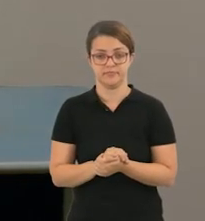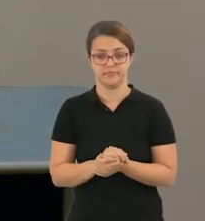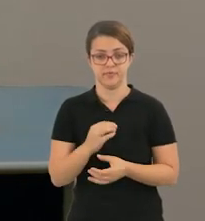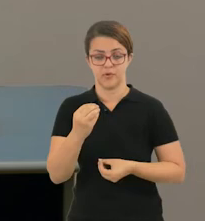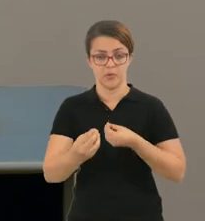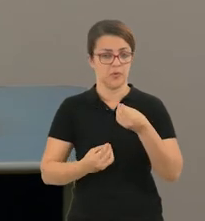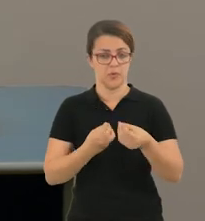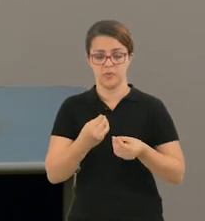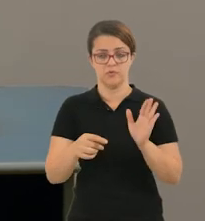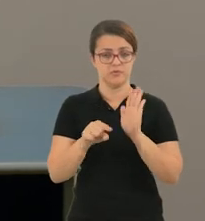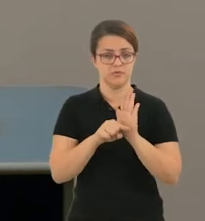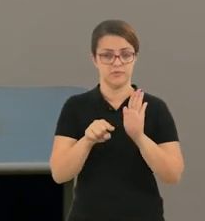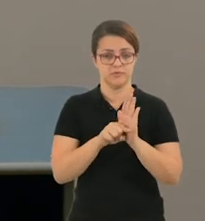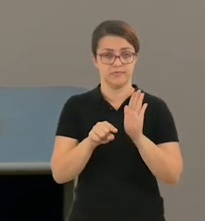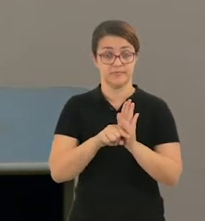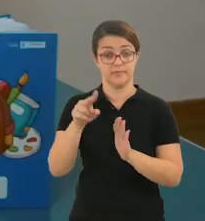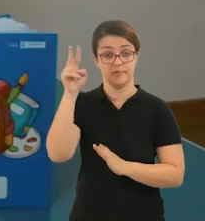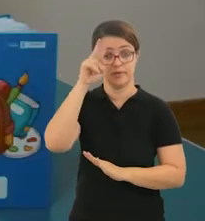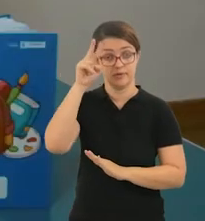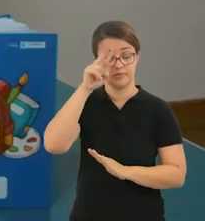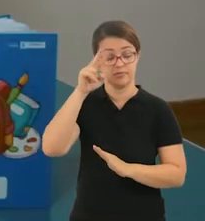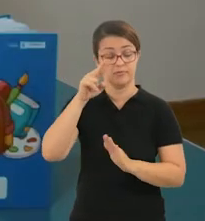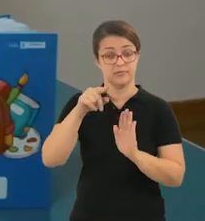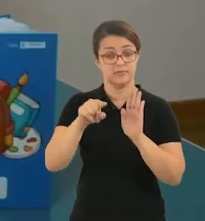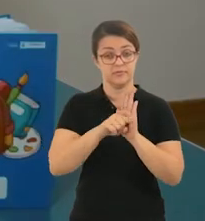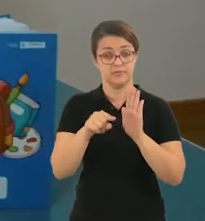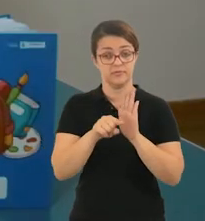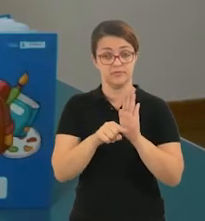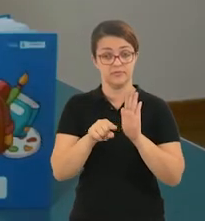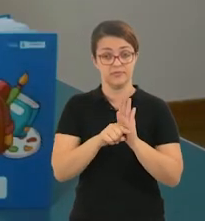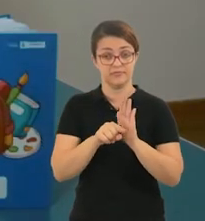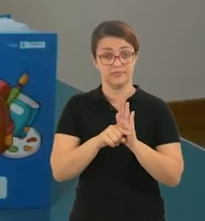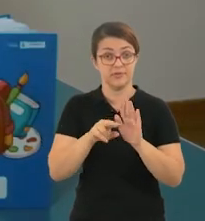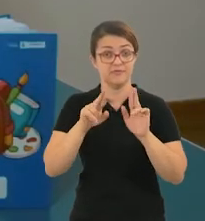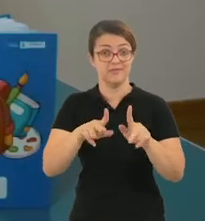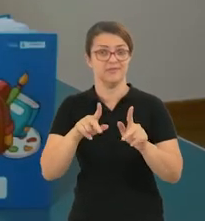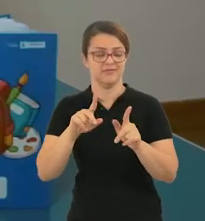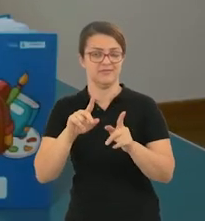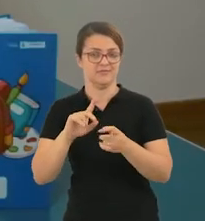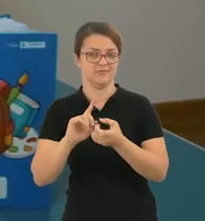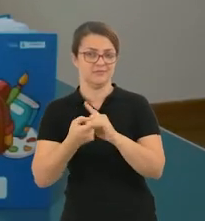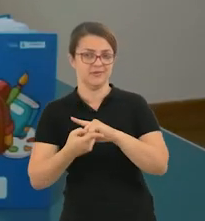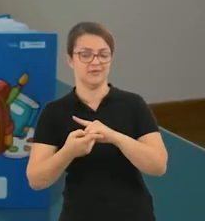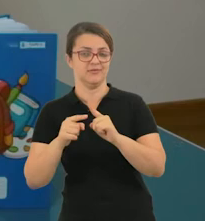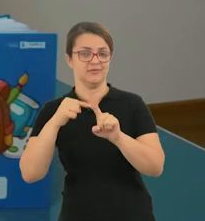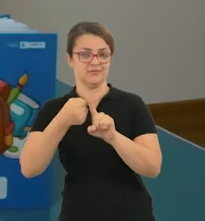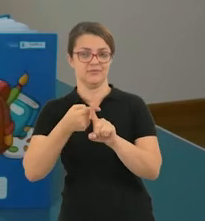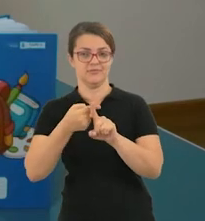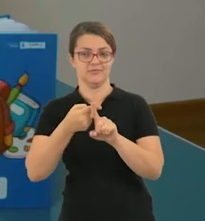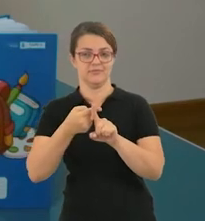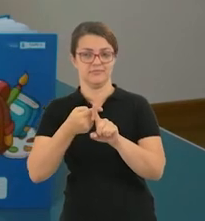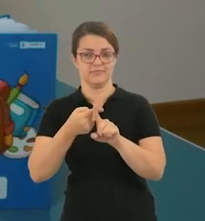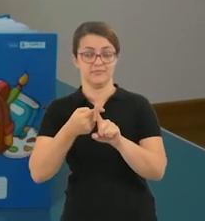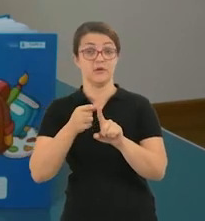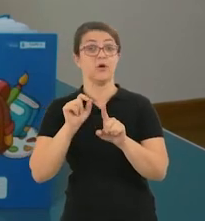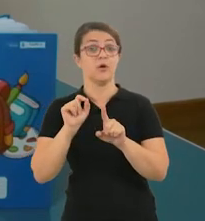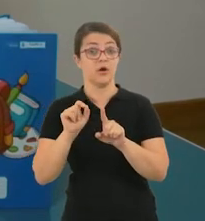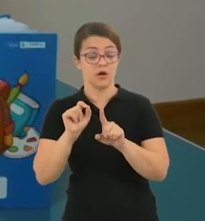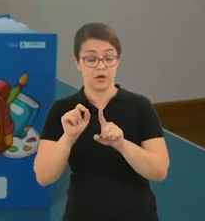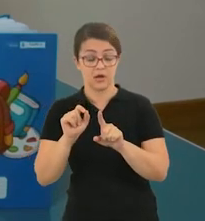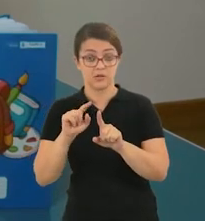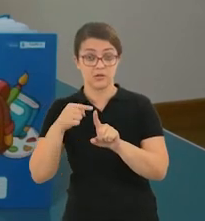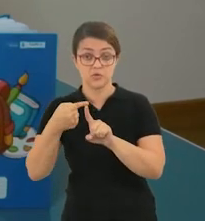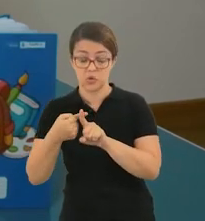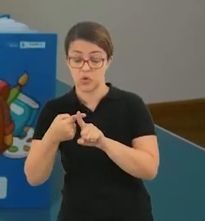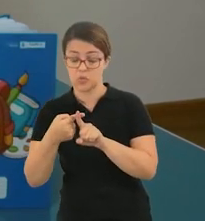Olá, como nós podemos fazer a subtração? Lembrando que a subtração, ela é ao contrário da adição, da soma. Enquanto na